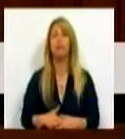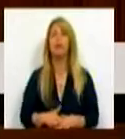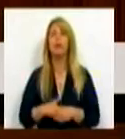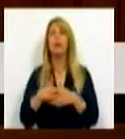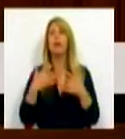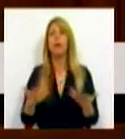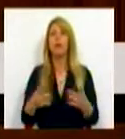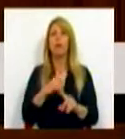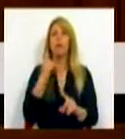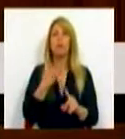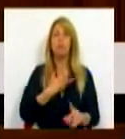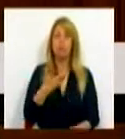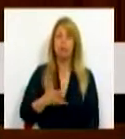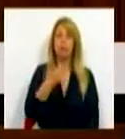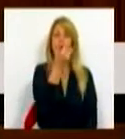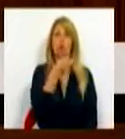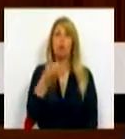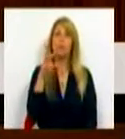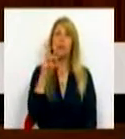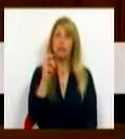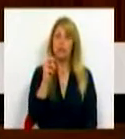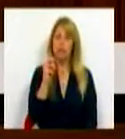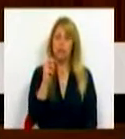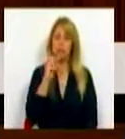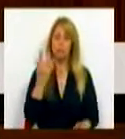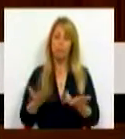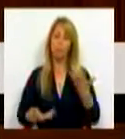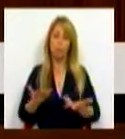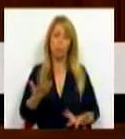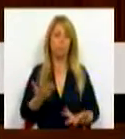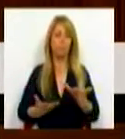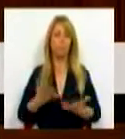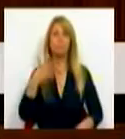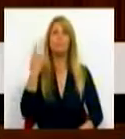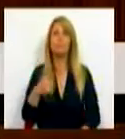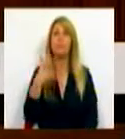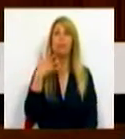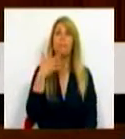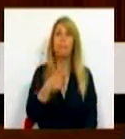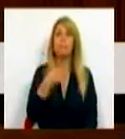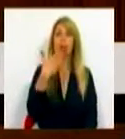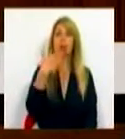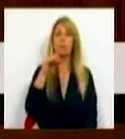No ano dezembro de 2013, no balanço, tinha